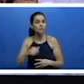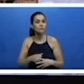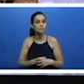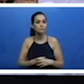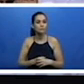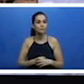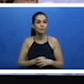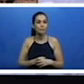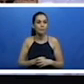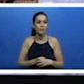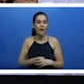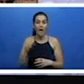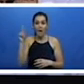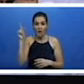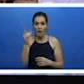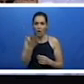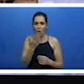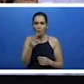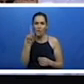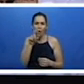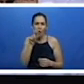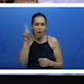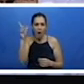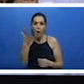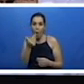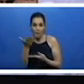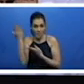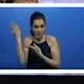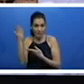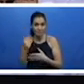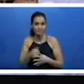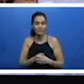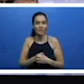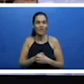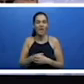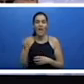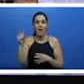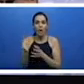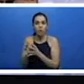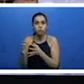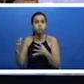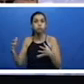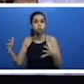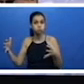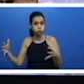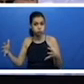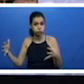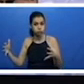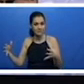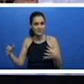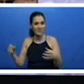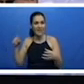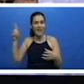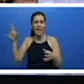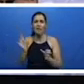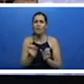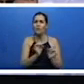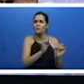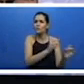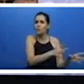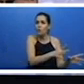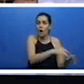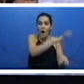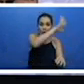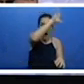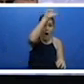alimento tanto lá quanto aqui. Essa rã ela é muito grande. Se ela foi solta na Mata Atlântica e